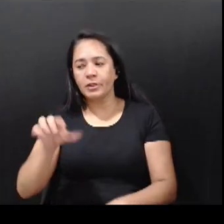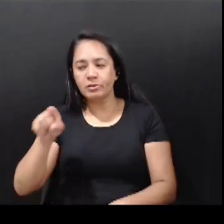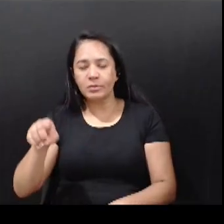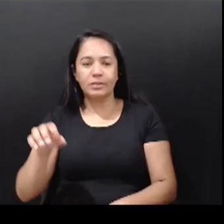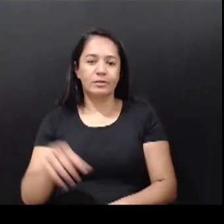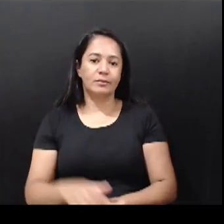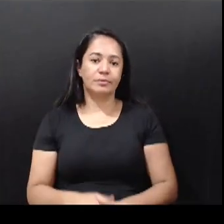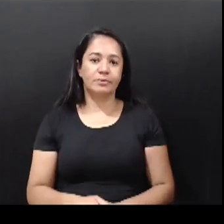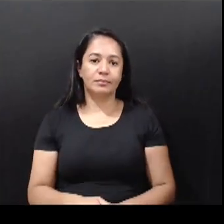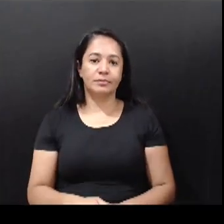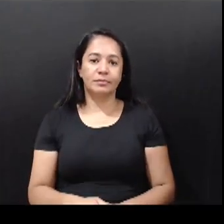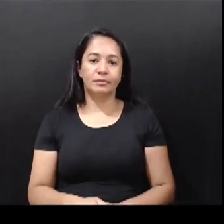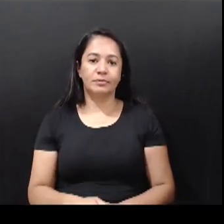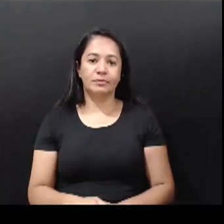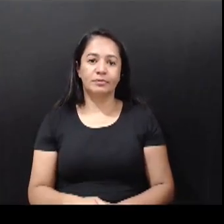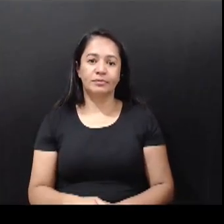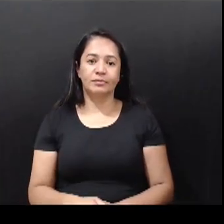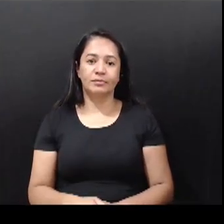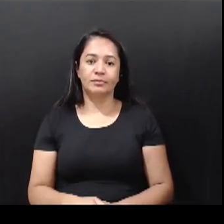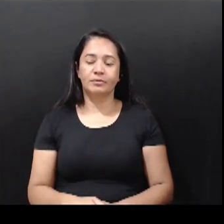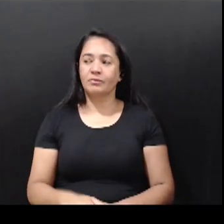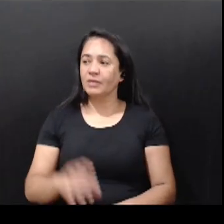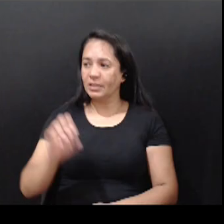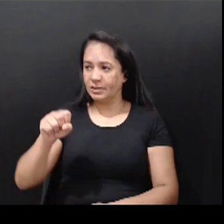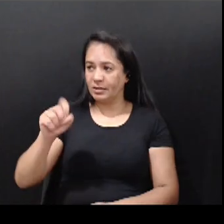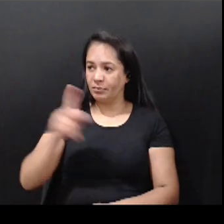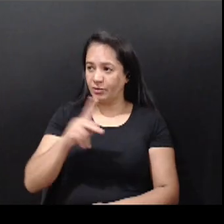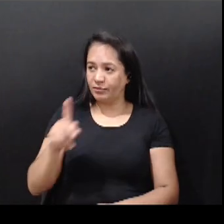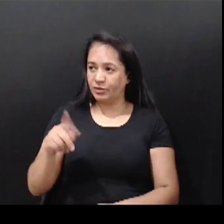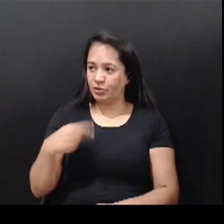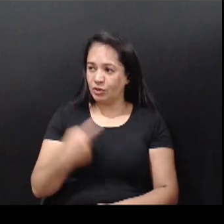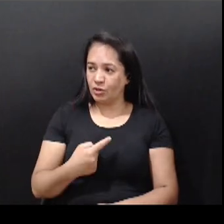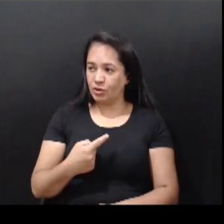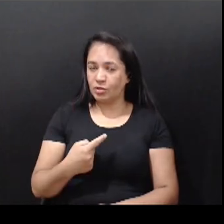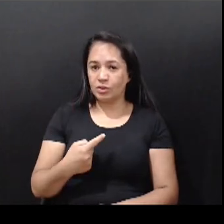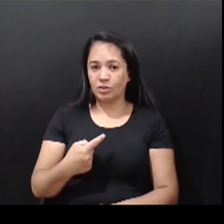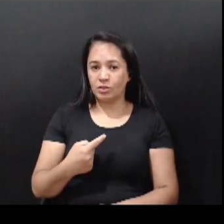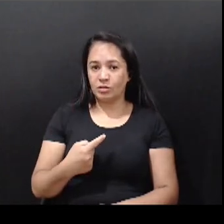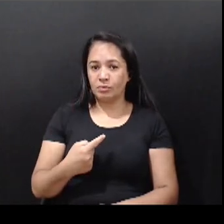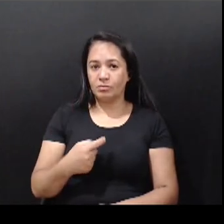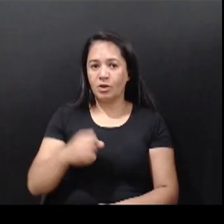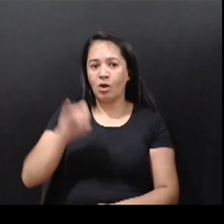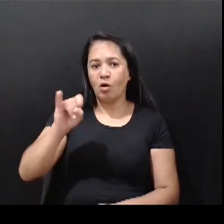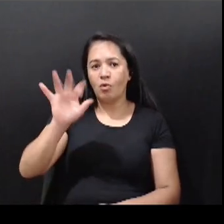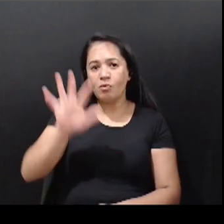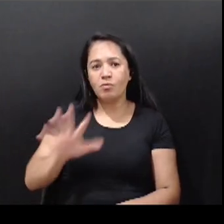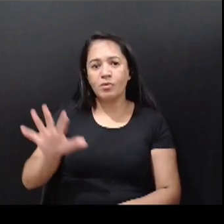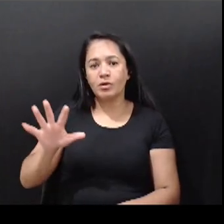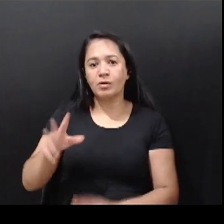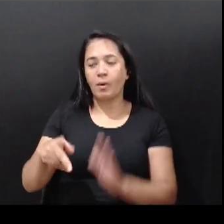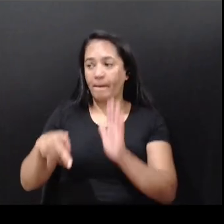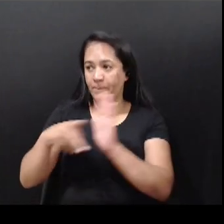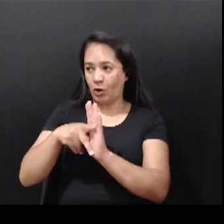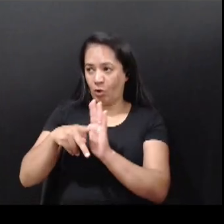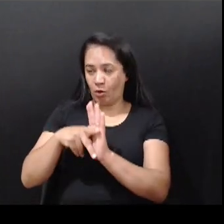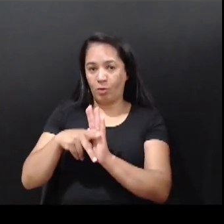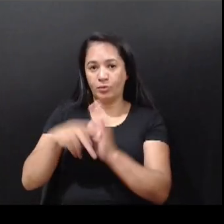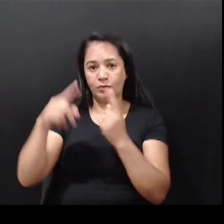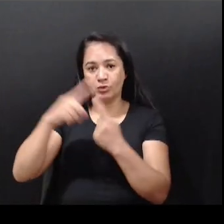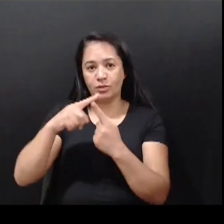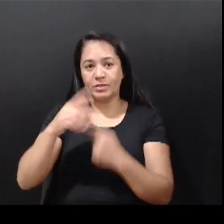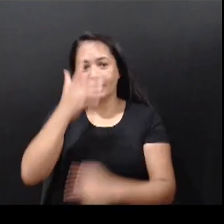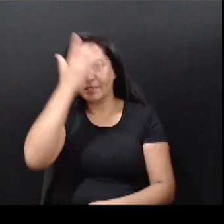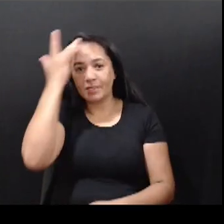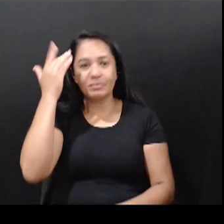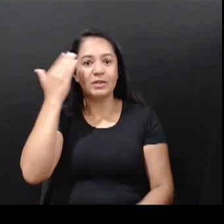está, inclusive, professor, a gente está colocando aí umas imagens desse protótipo, né, para as pessoas entenderem. Legal. De